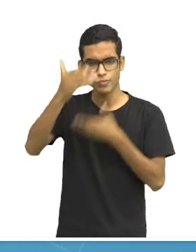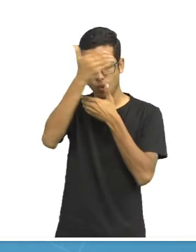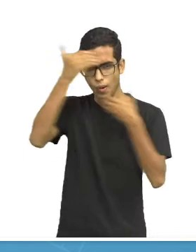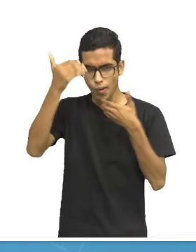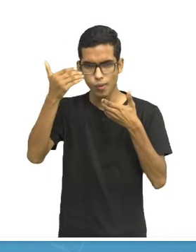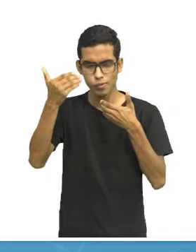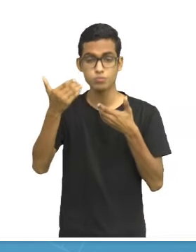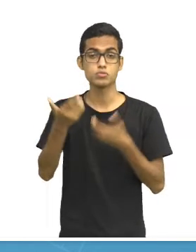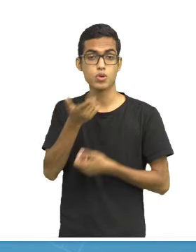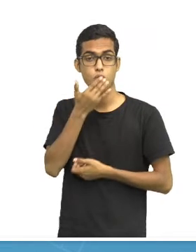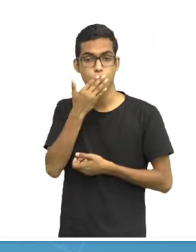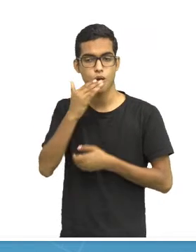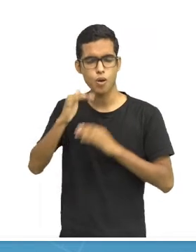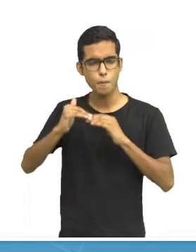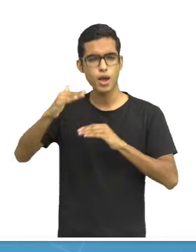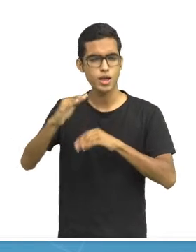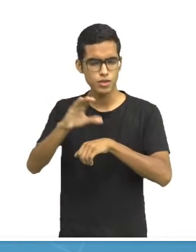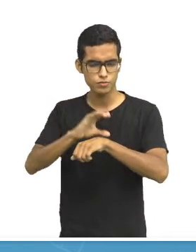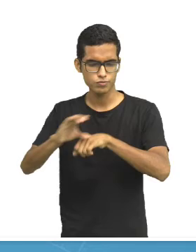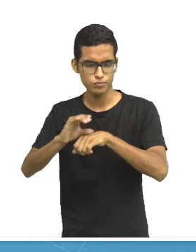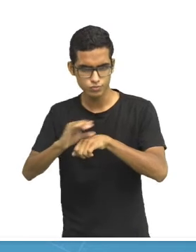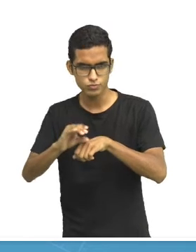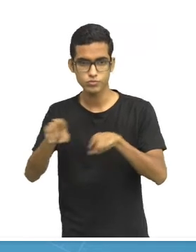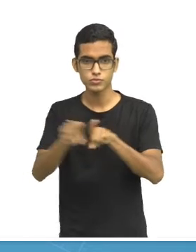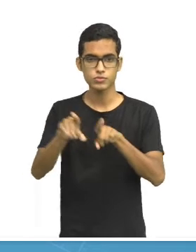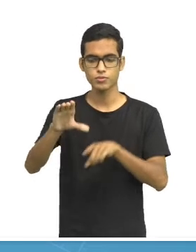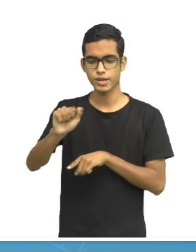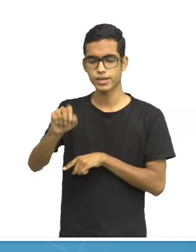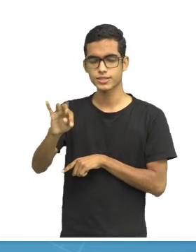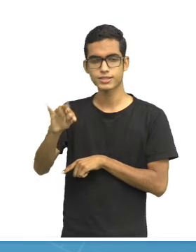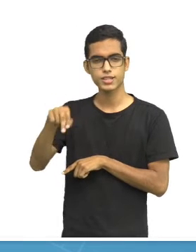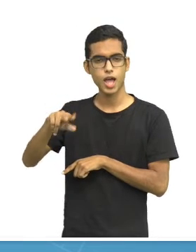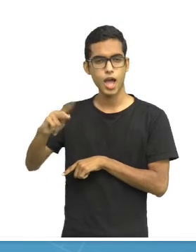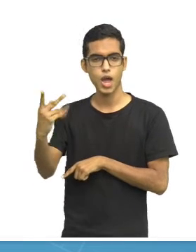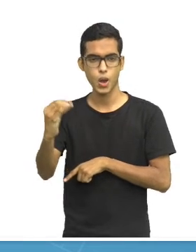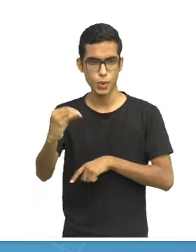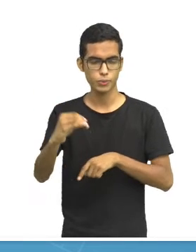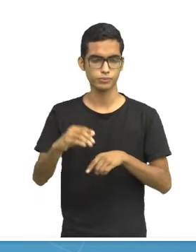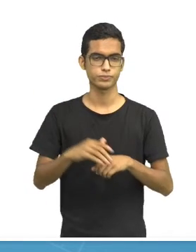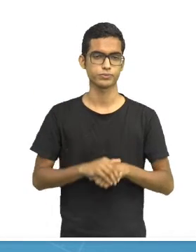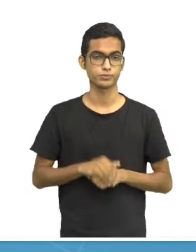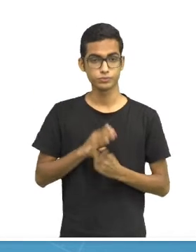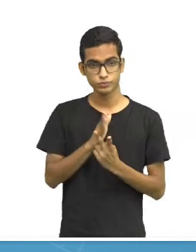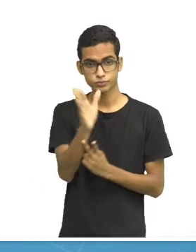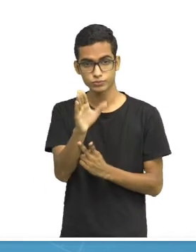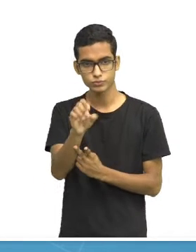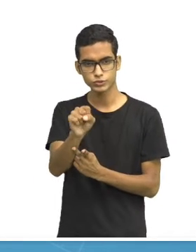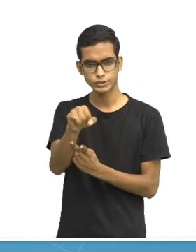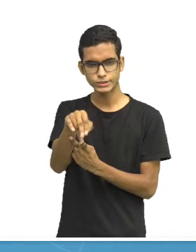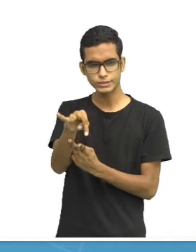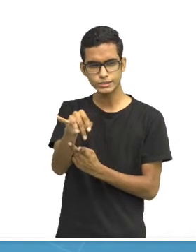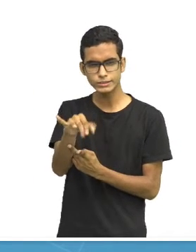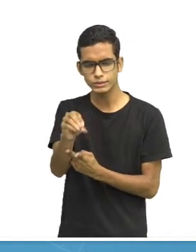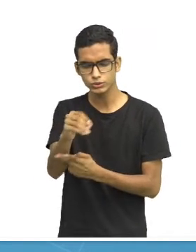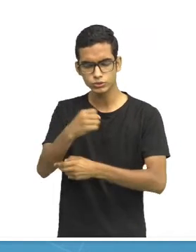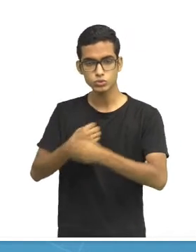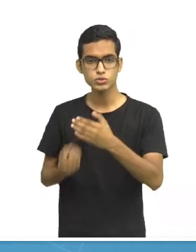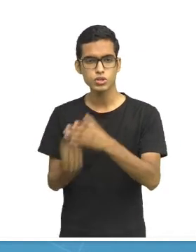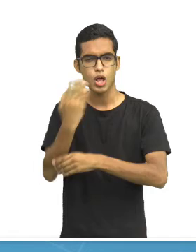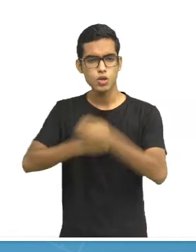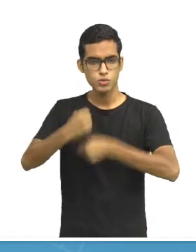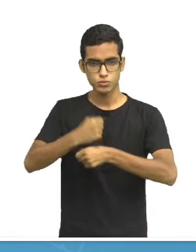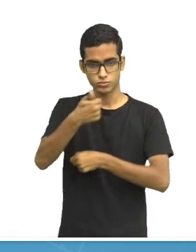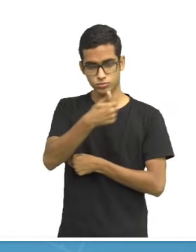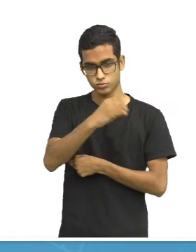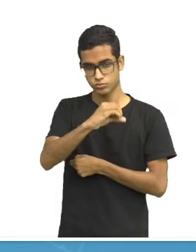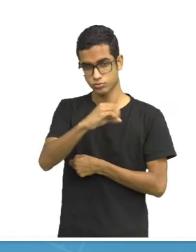uma outra tendência, que é o sintético, né? Cubismo sintético, que ele foi criado em 1911. Ele, reagindo à